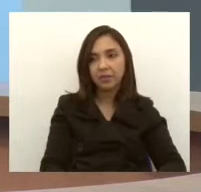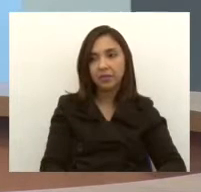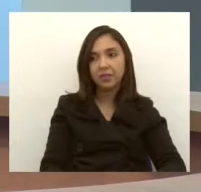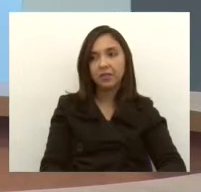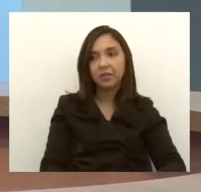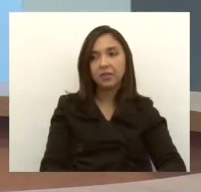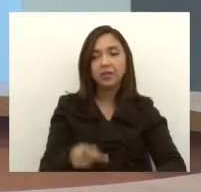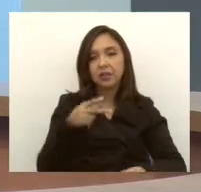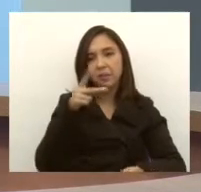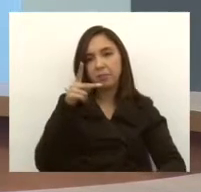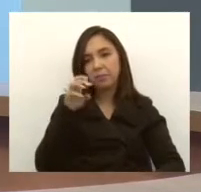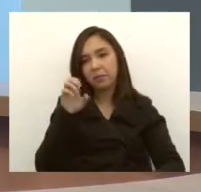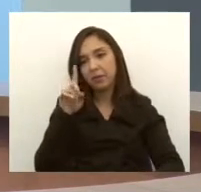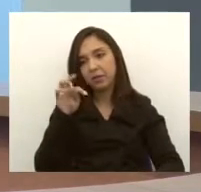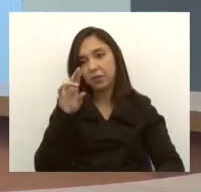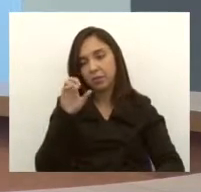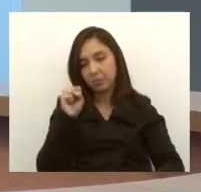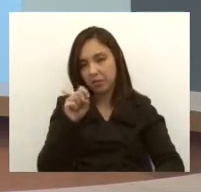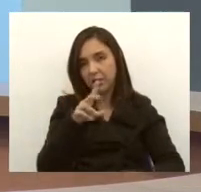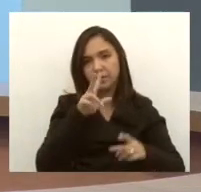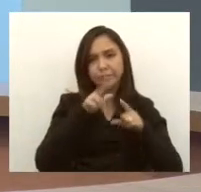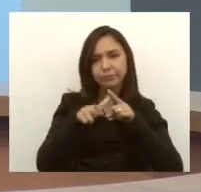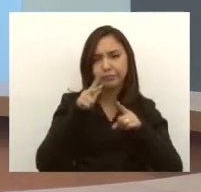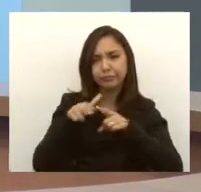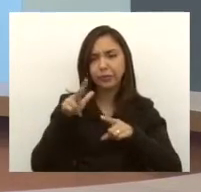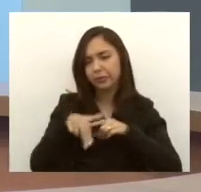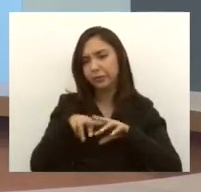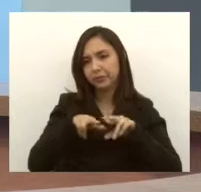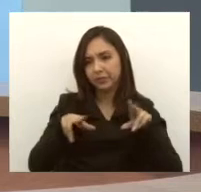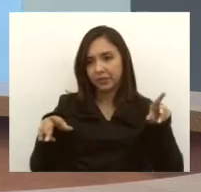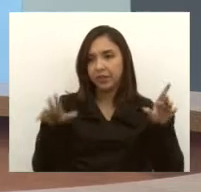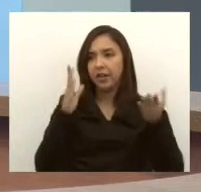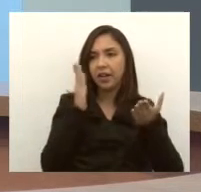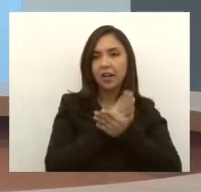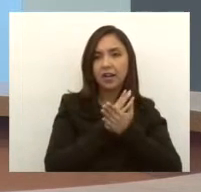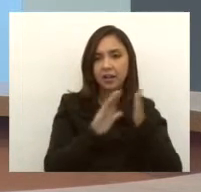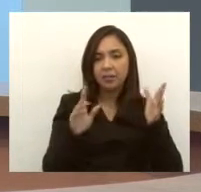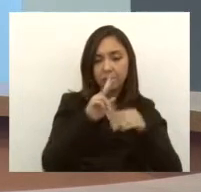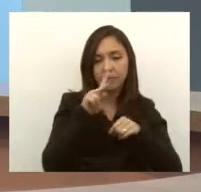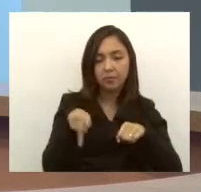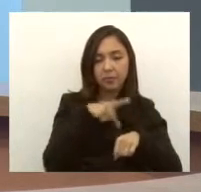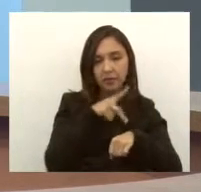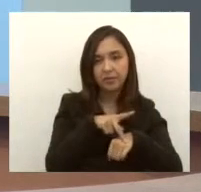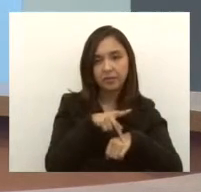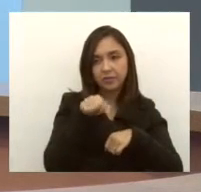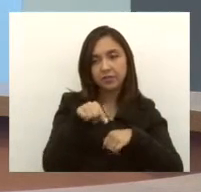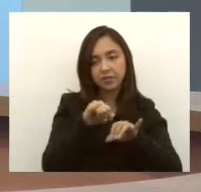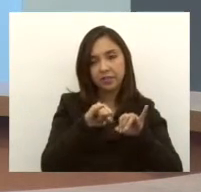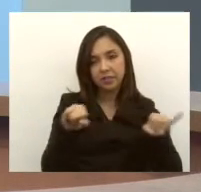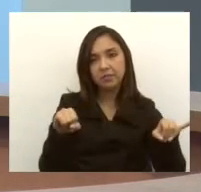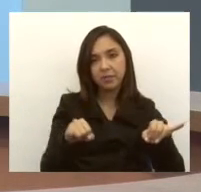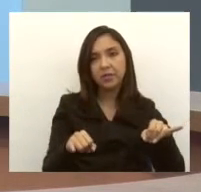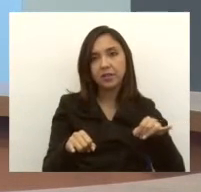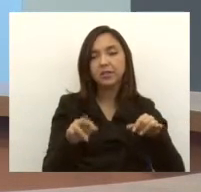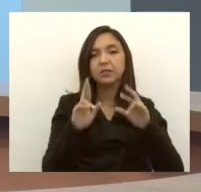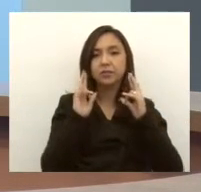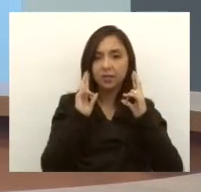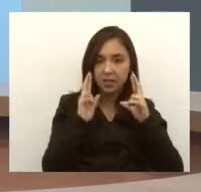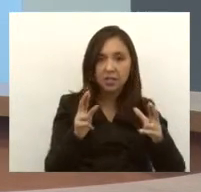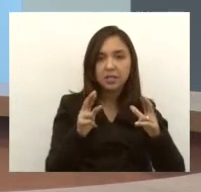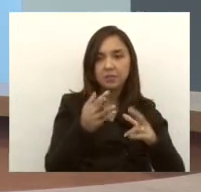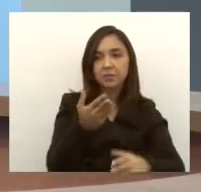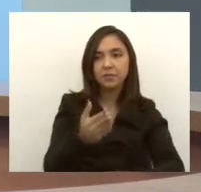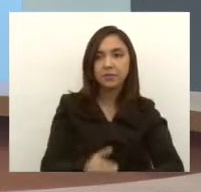privatizar a Petrobras, um partido que privatizou a telefonia, enfim, acabou com o nosso país. Então, fica aqui o meu recado respeitoso para